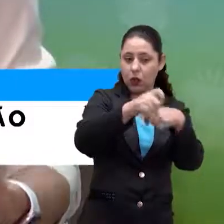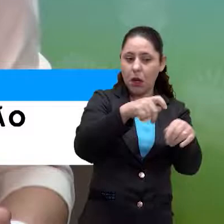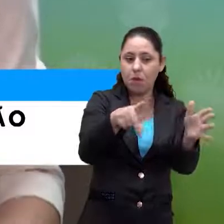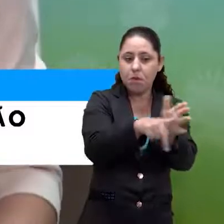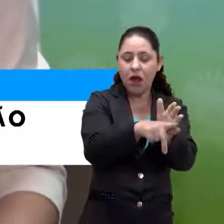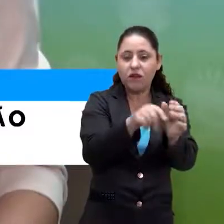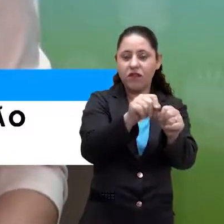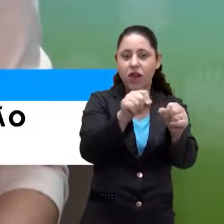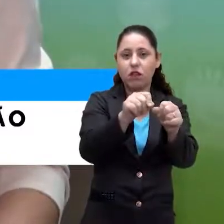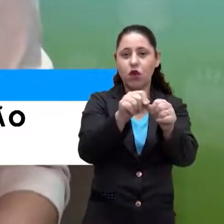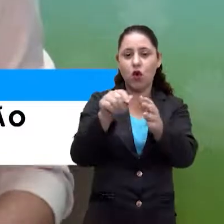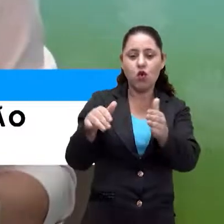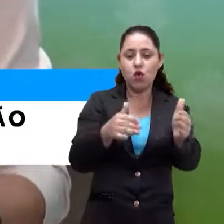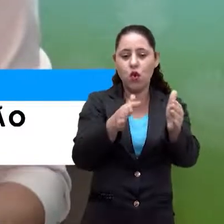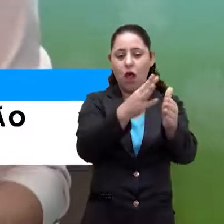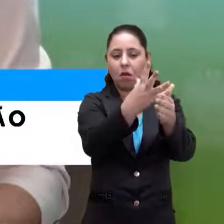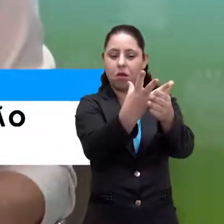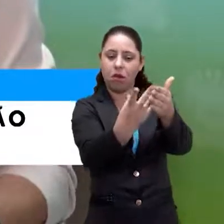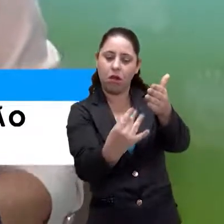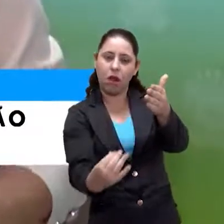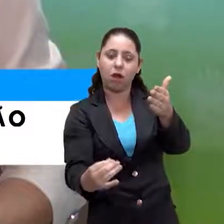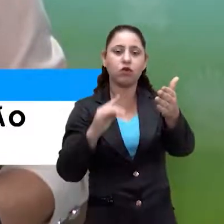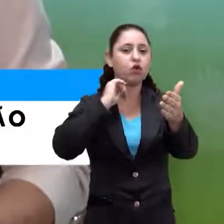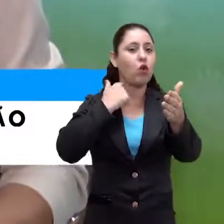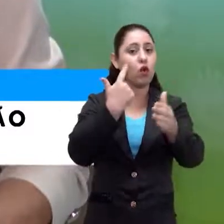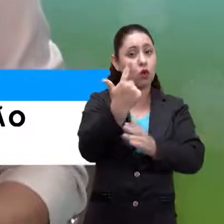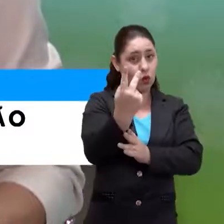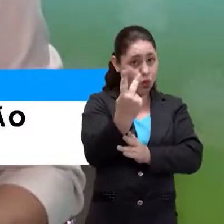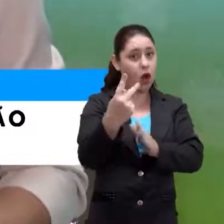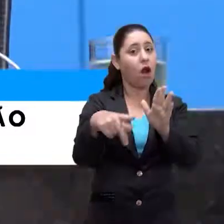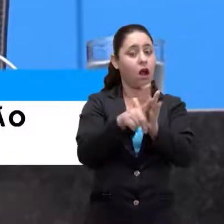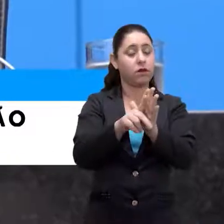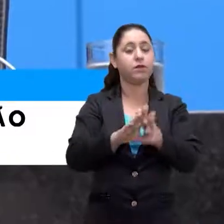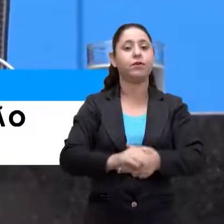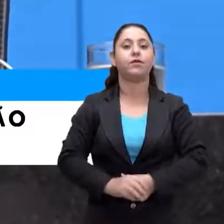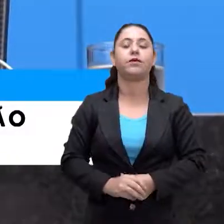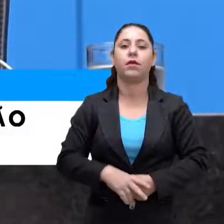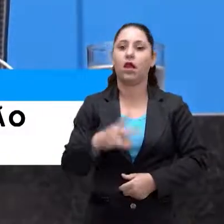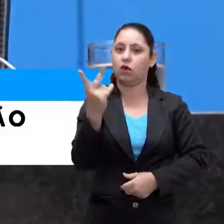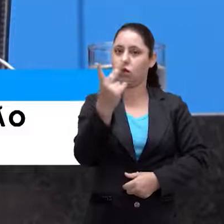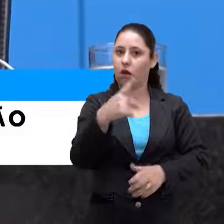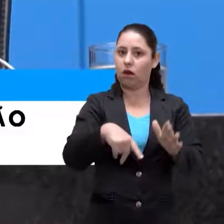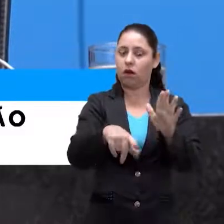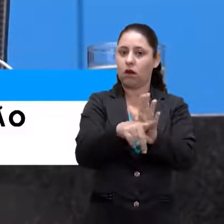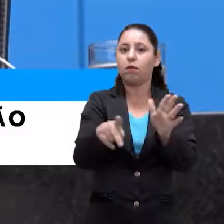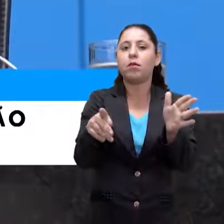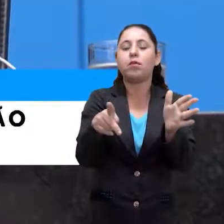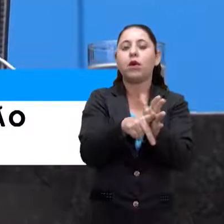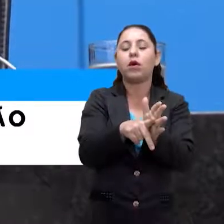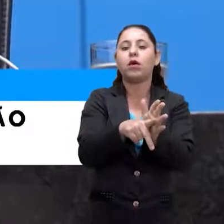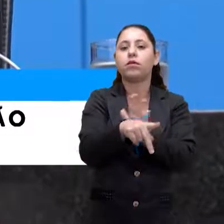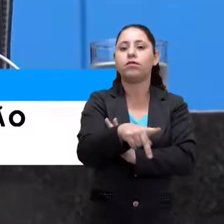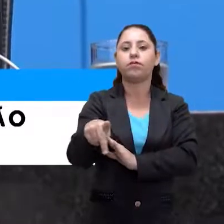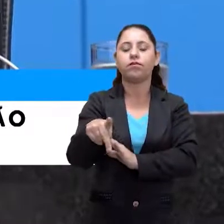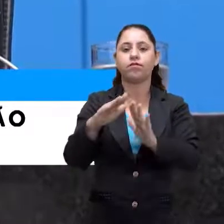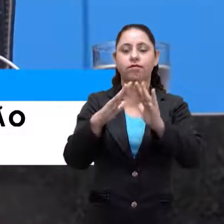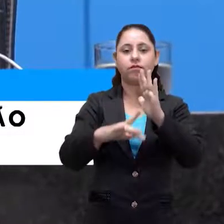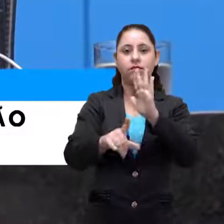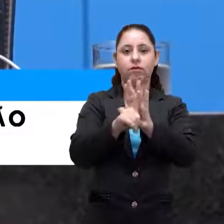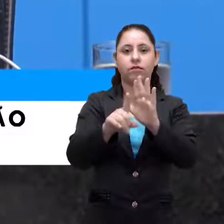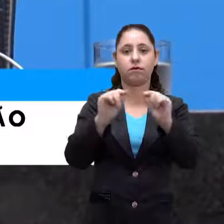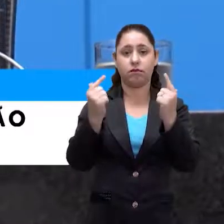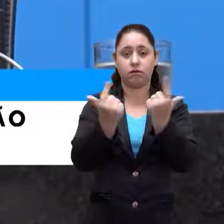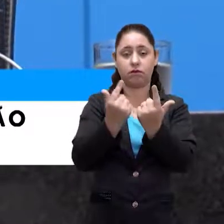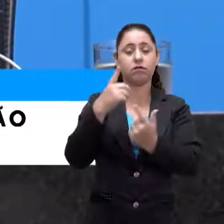que degradam o meio ambiente com base em duas leis vigentes. Ambas as leis de autoria do presidente da Casa,